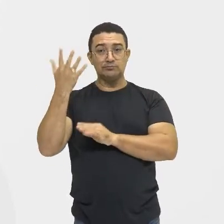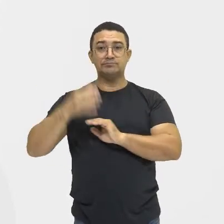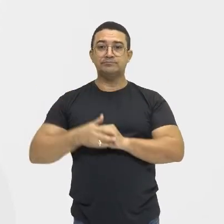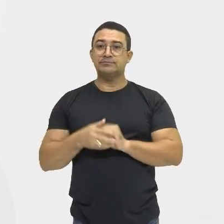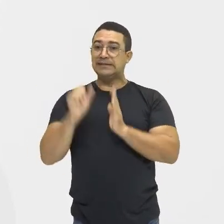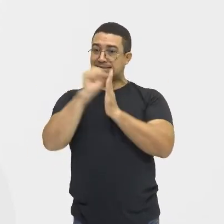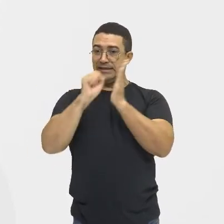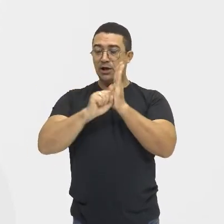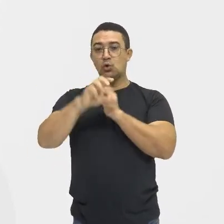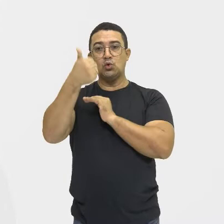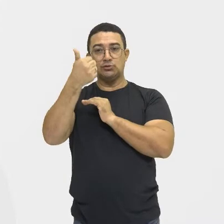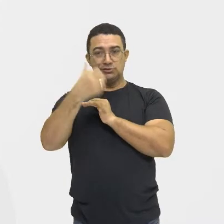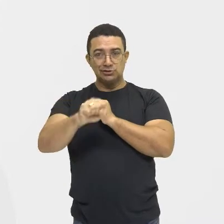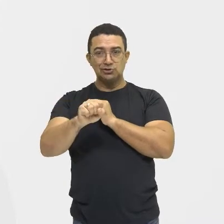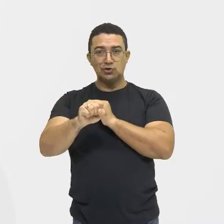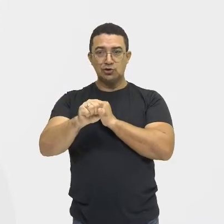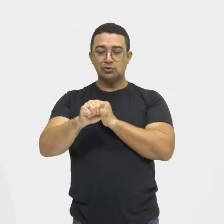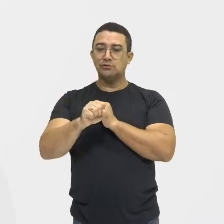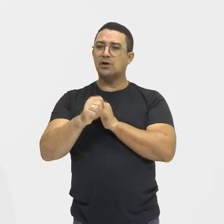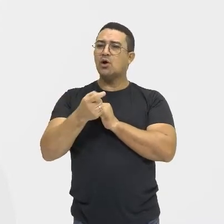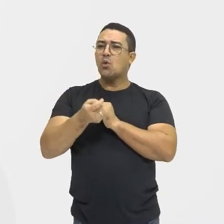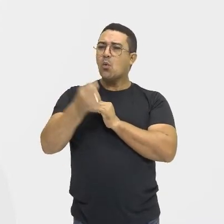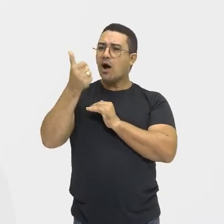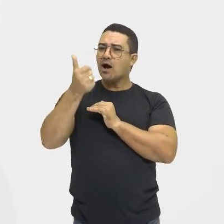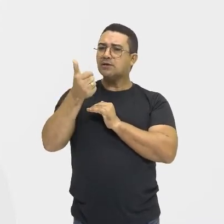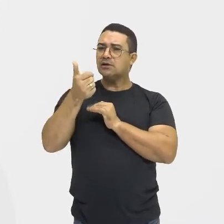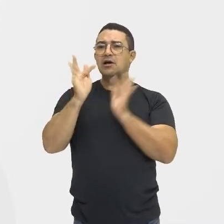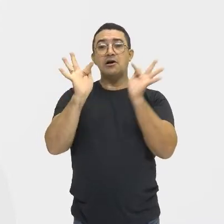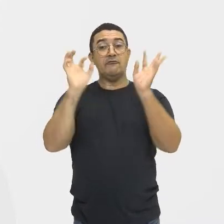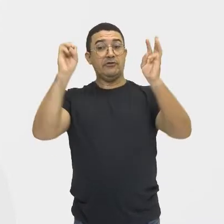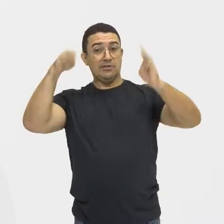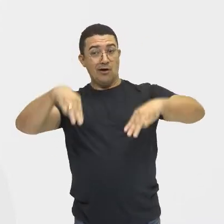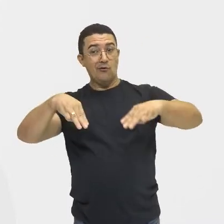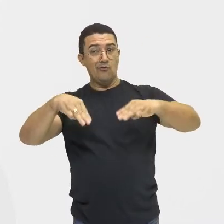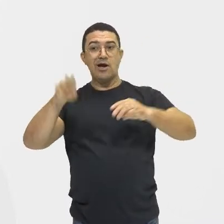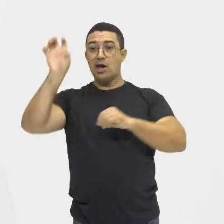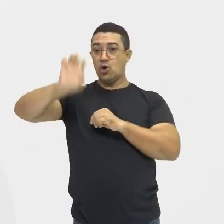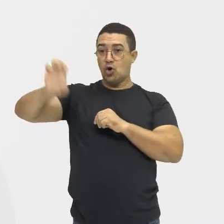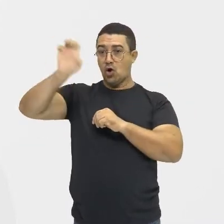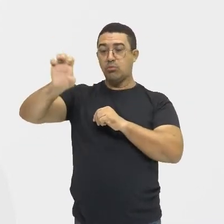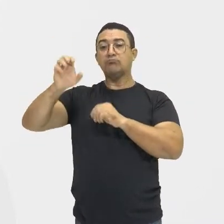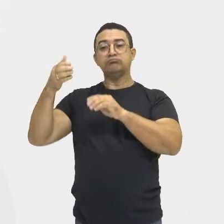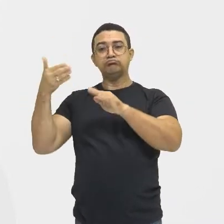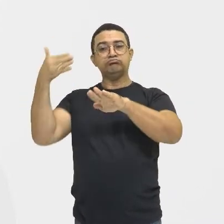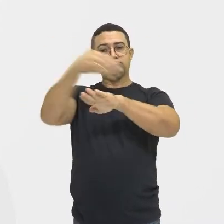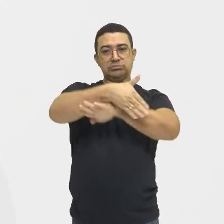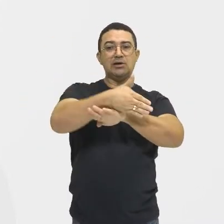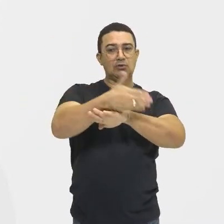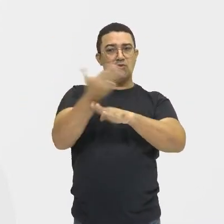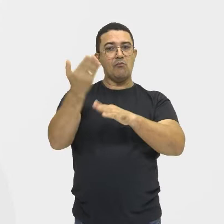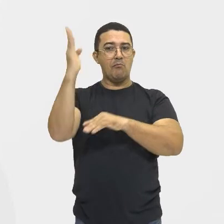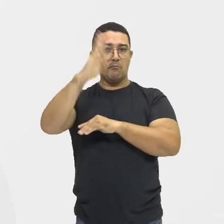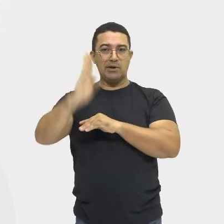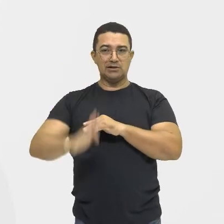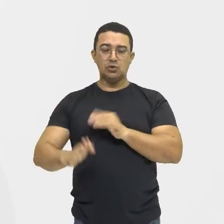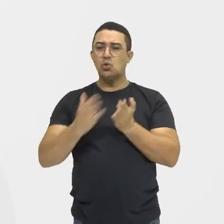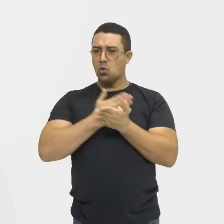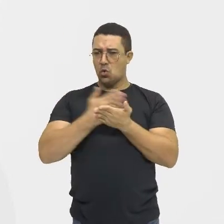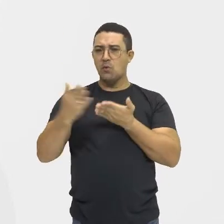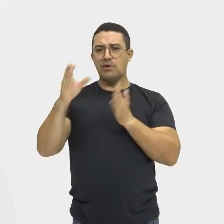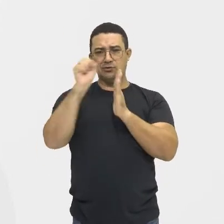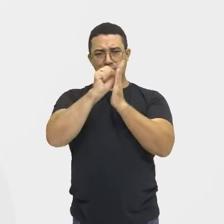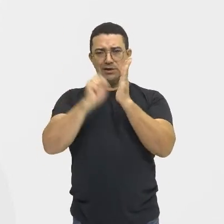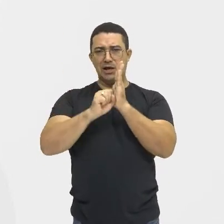século XVIII, estava finalizando na Europa e chega no Brasil. Pendurando ainda no início do século XIX, ele